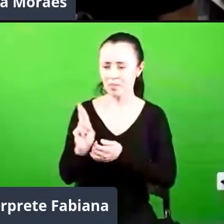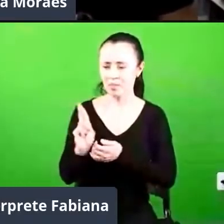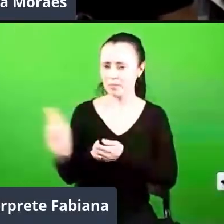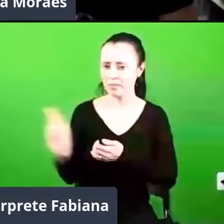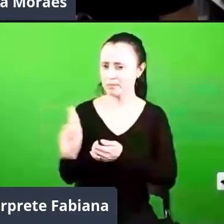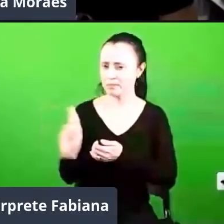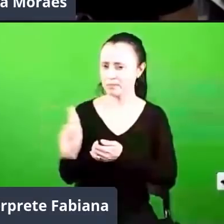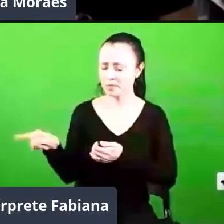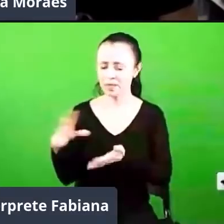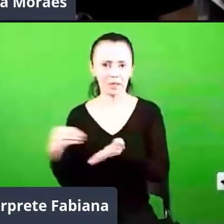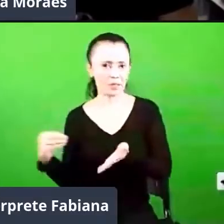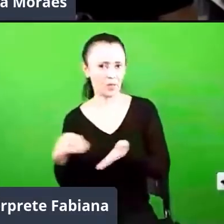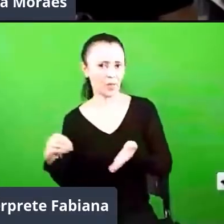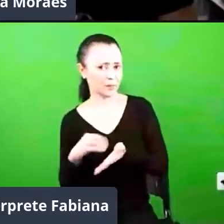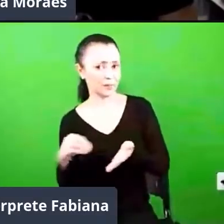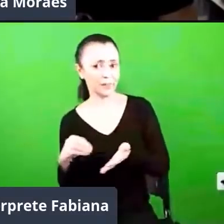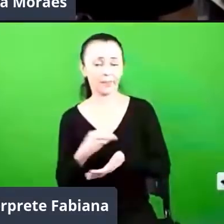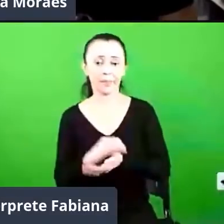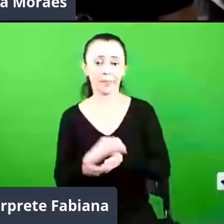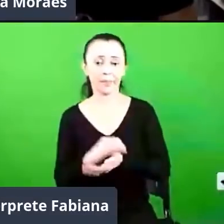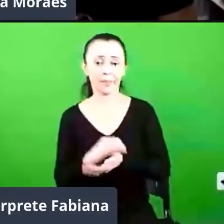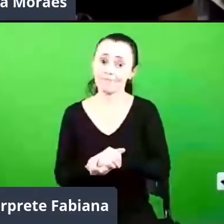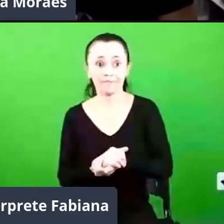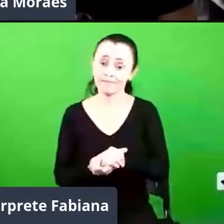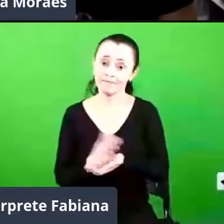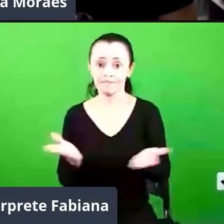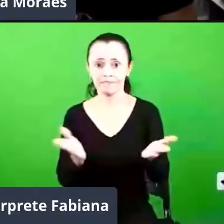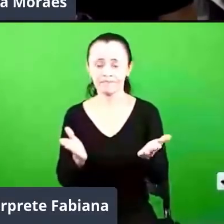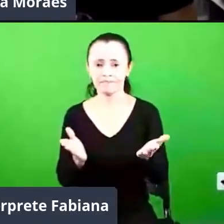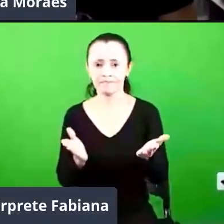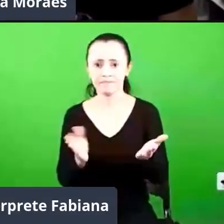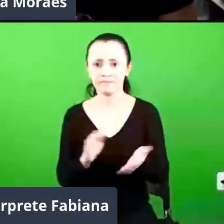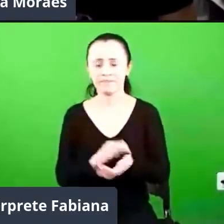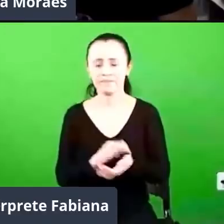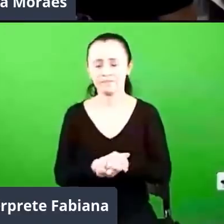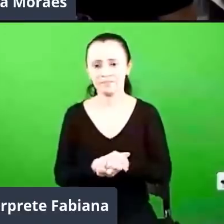Então, a gente fica bem perdido, na verdade, na hora de corrigir, né?